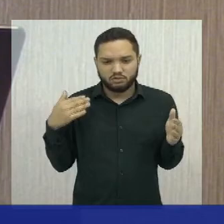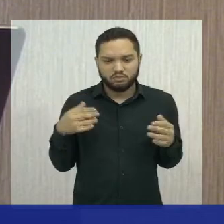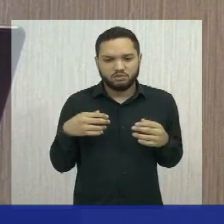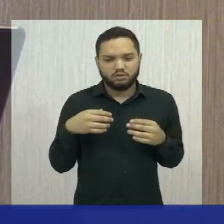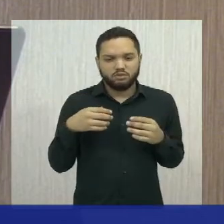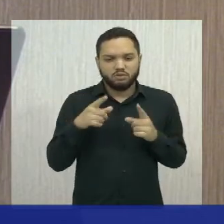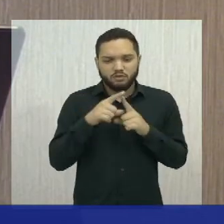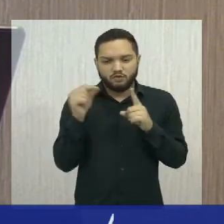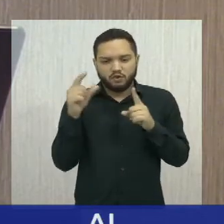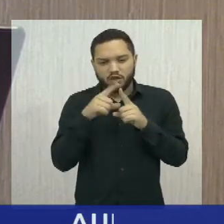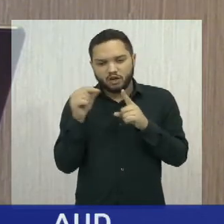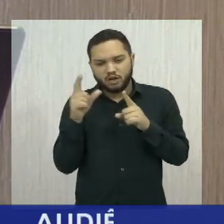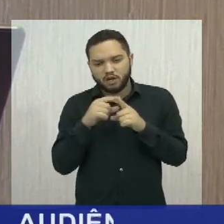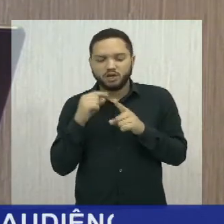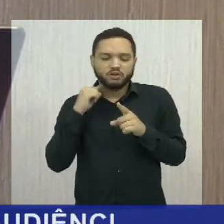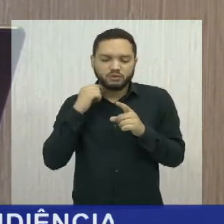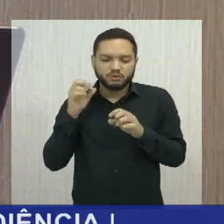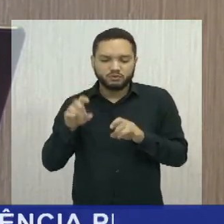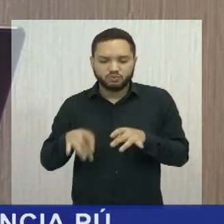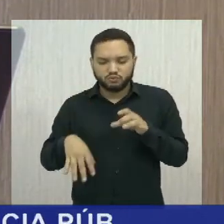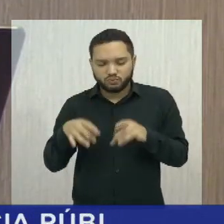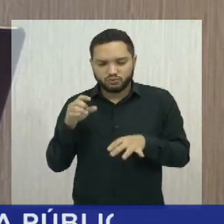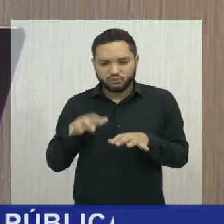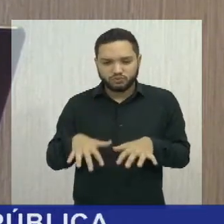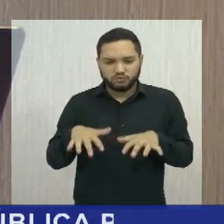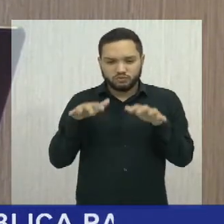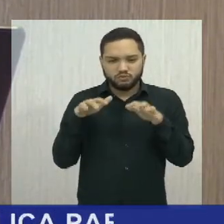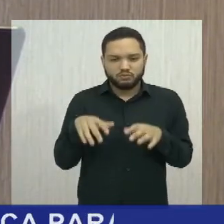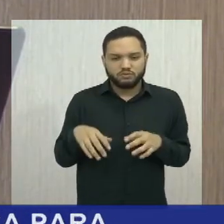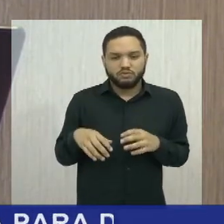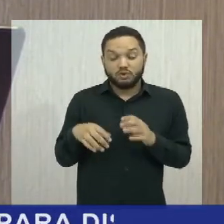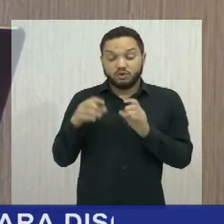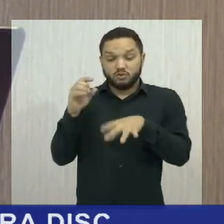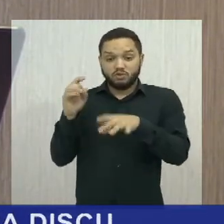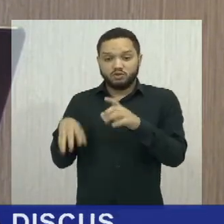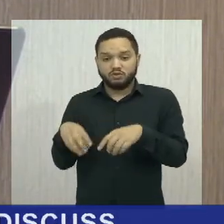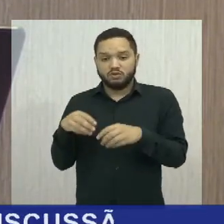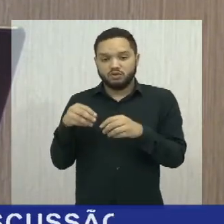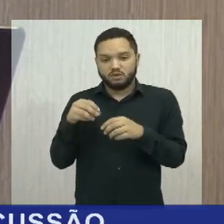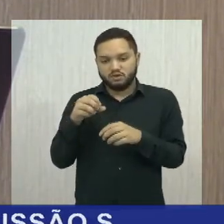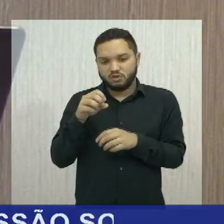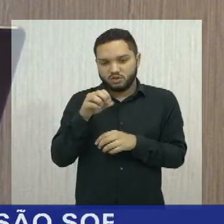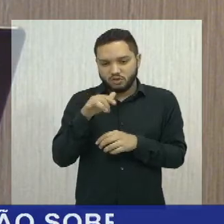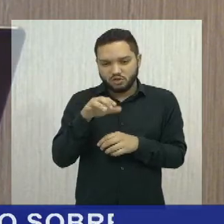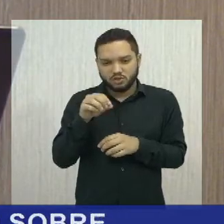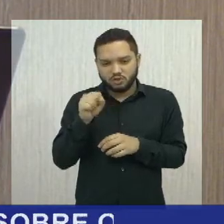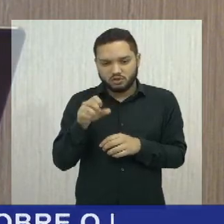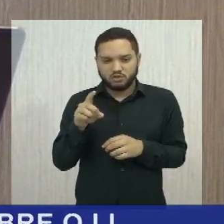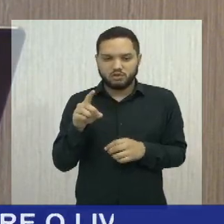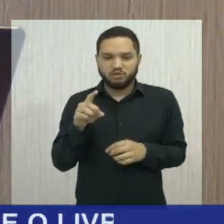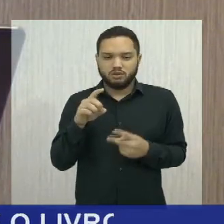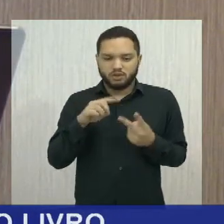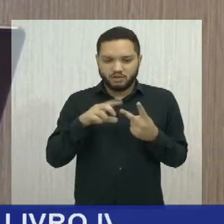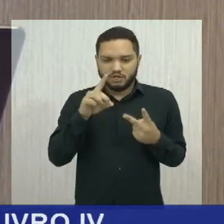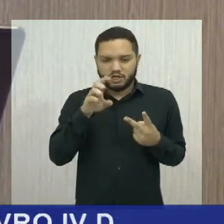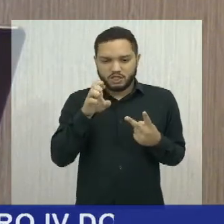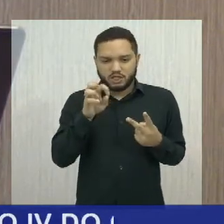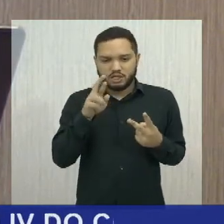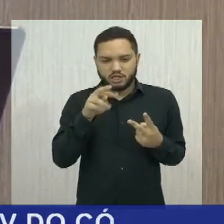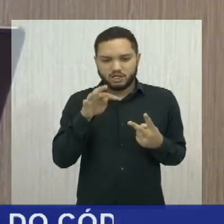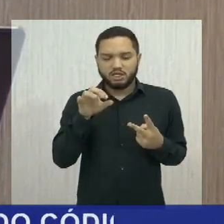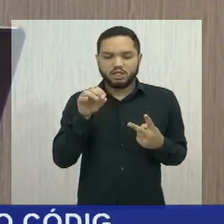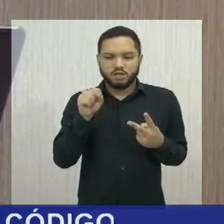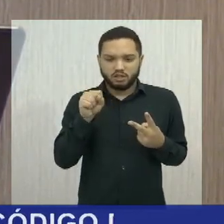folhagens, entulhos. E no 826 fala, depositar os resíduos sólidos, detritos, animais. A mesma coisa, só